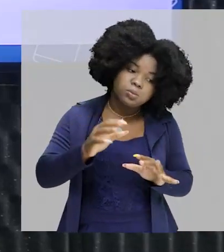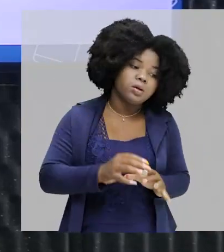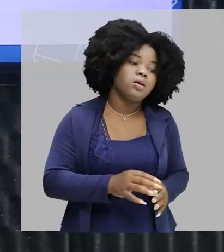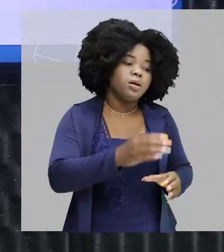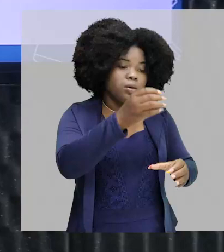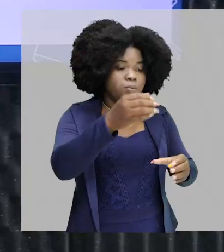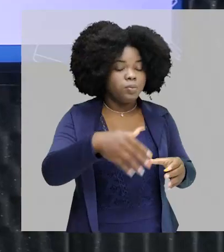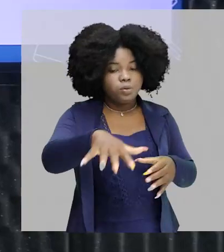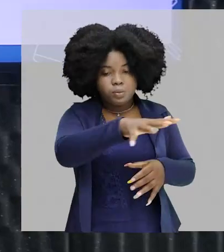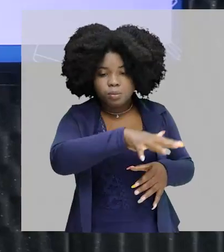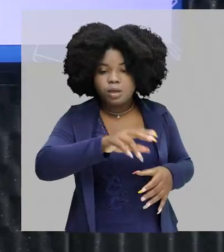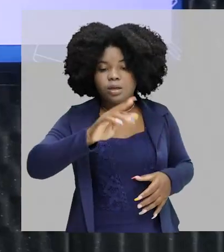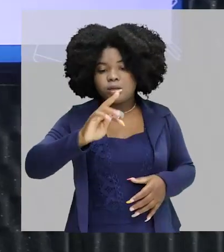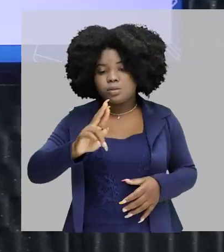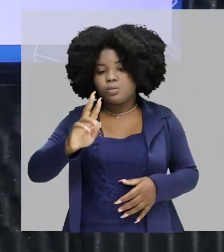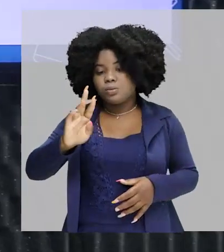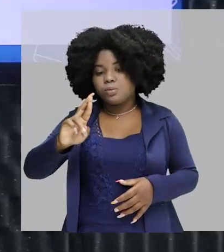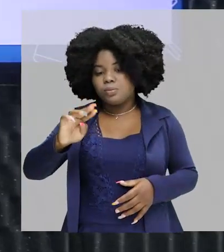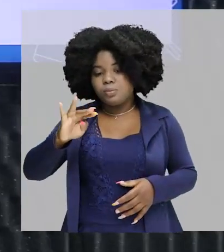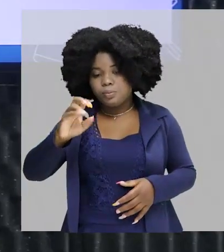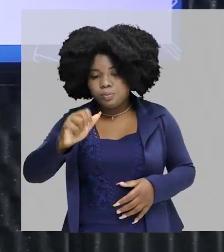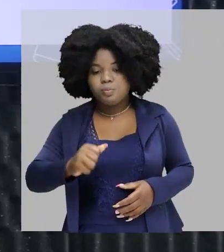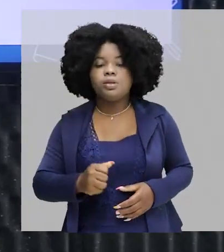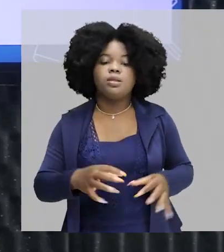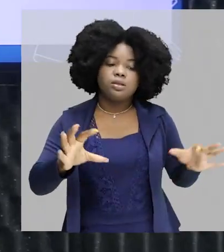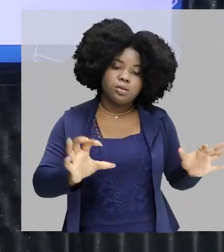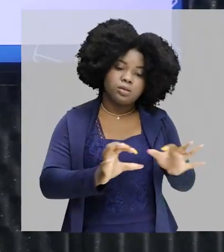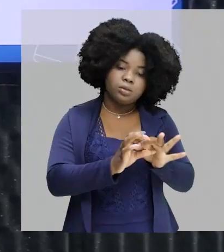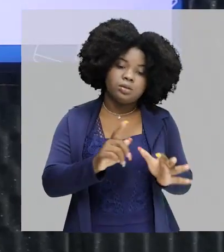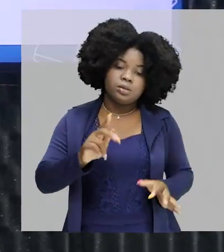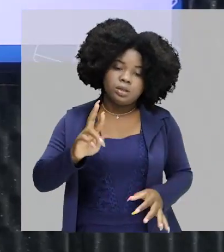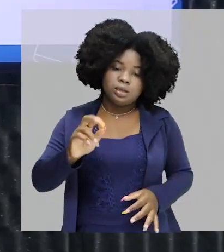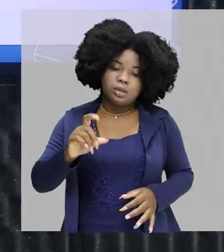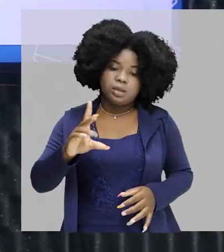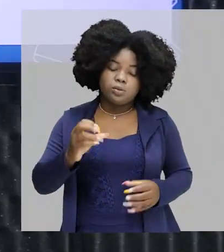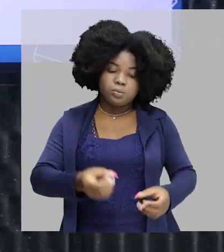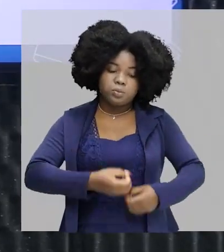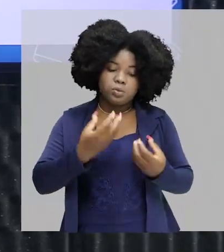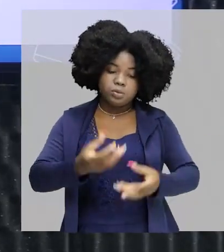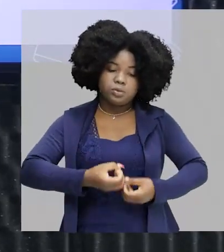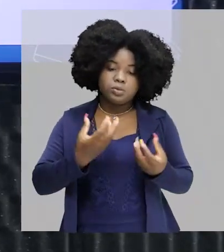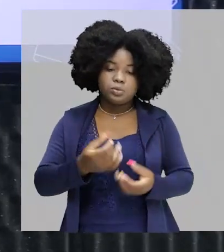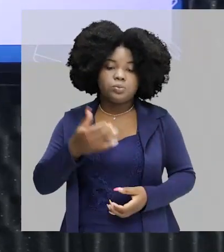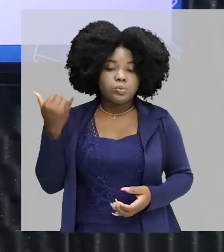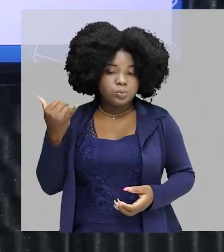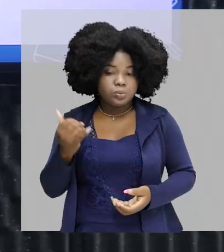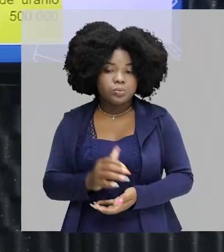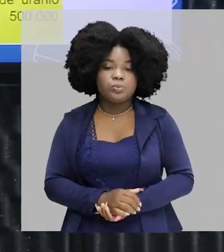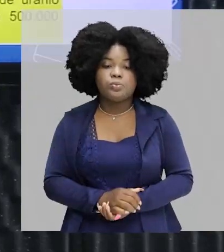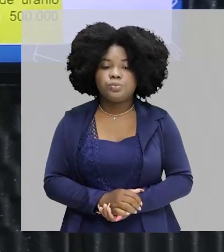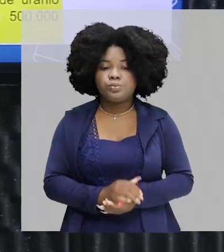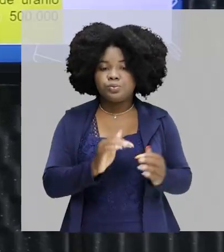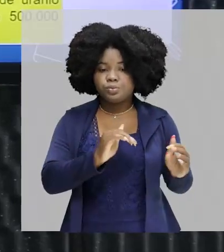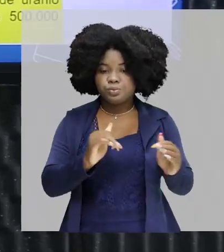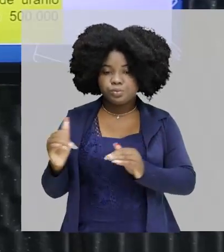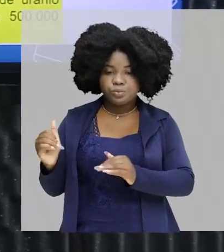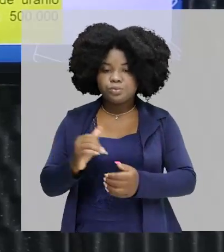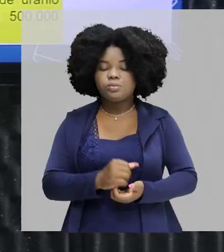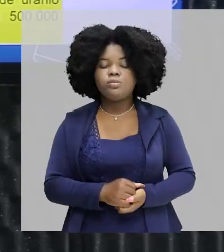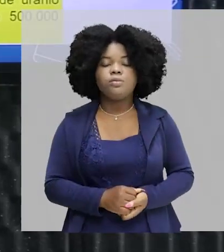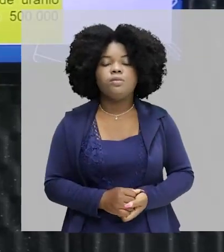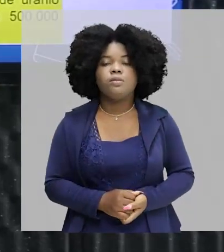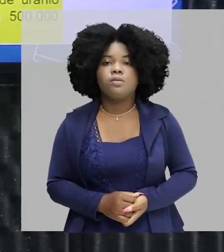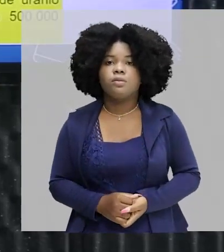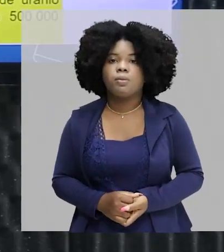vai estar conectado a um gerador produzindo a corrente elétrica. Tudo bem, turminha?